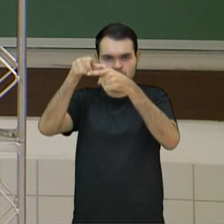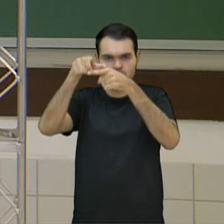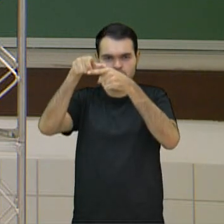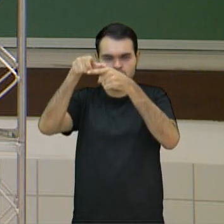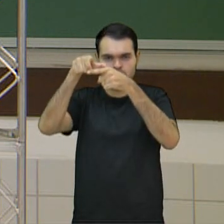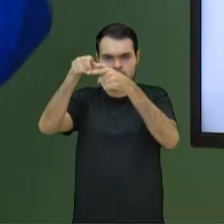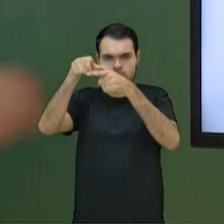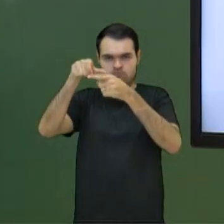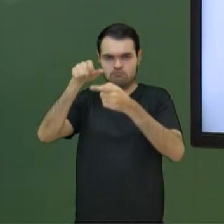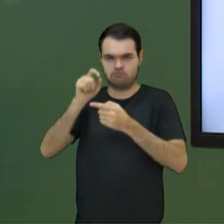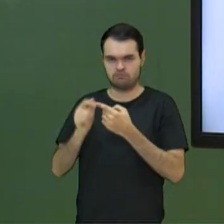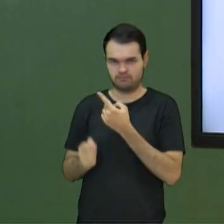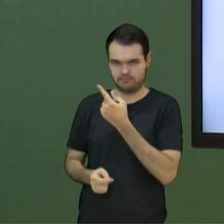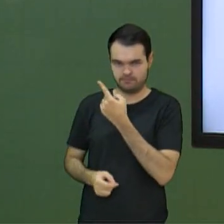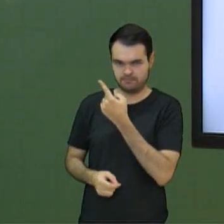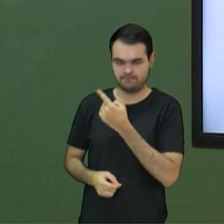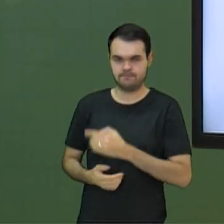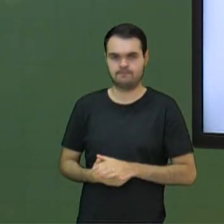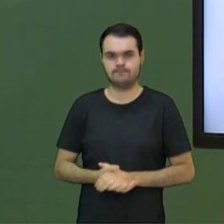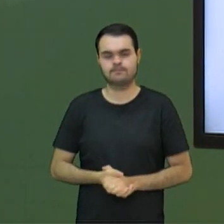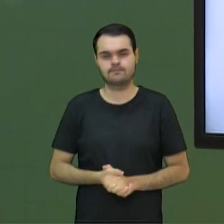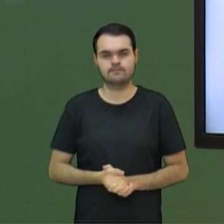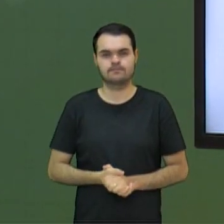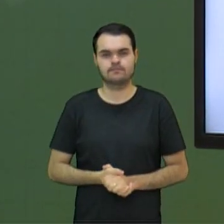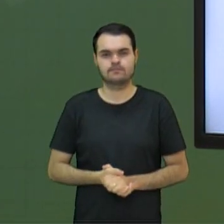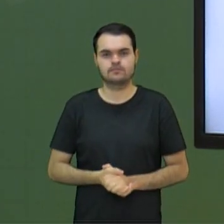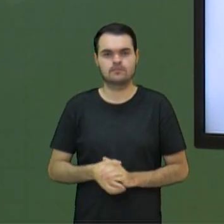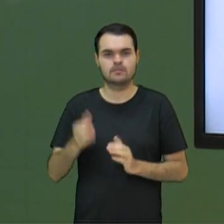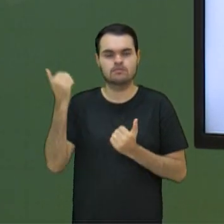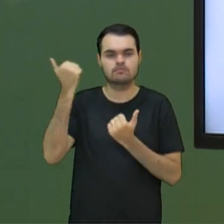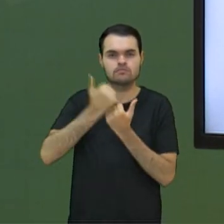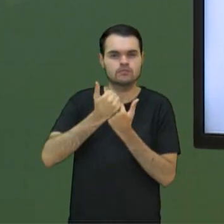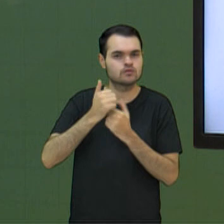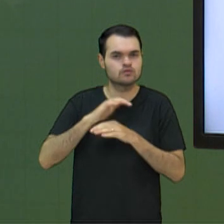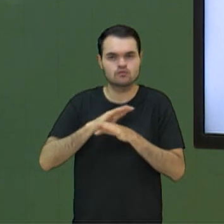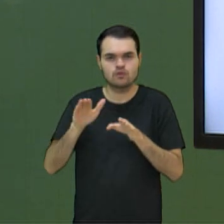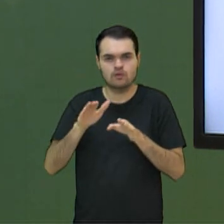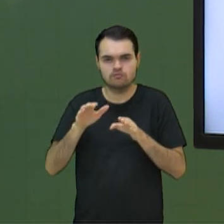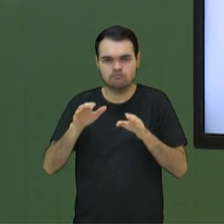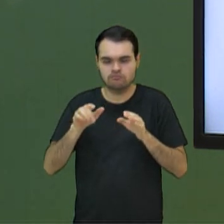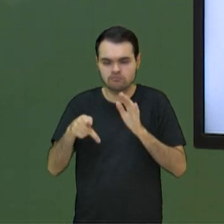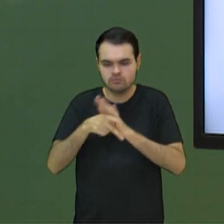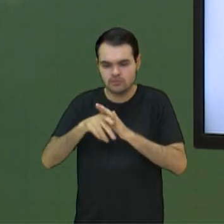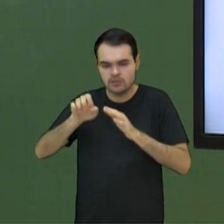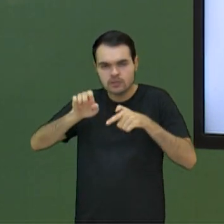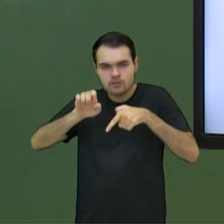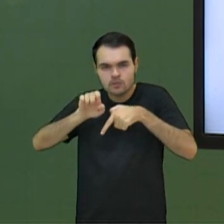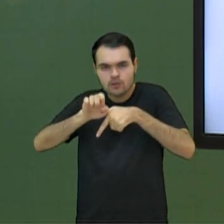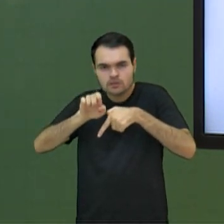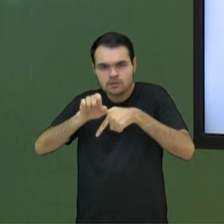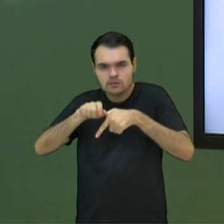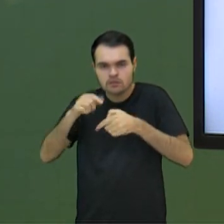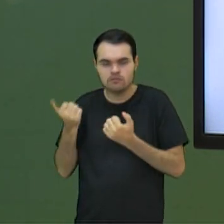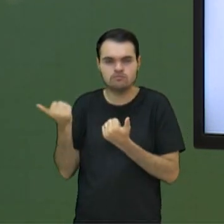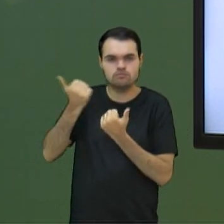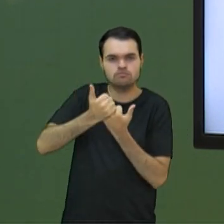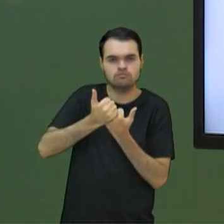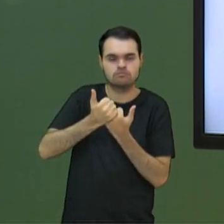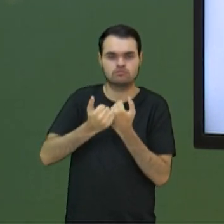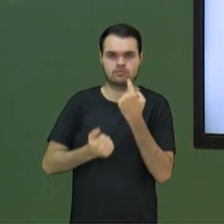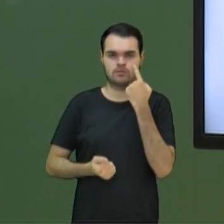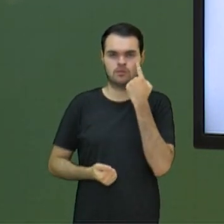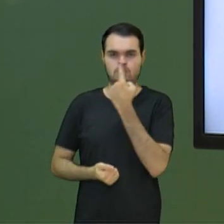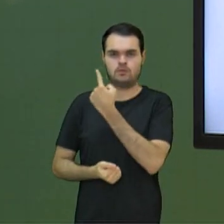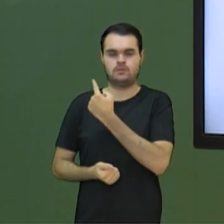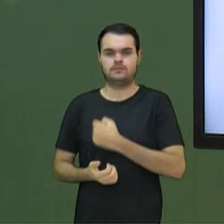escrever aqui, né, 2 ohms, eu vou só substituir aqui nesta equação. Tá? Vamos por aqui, ó.